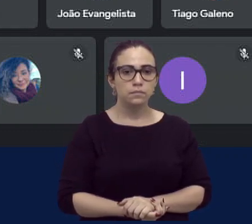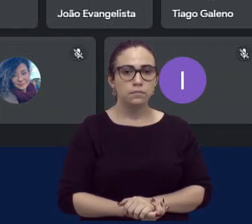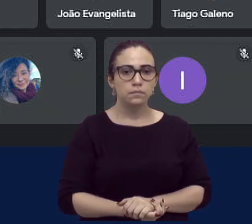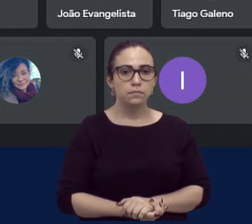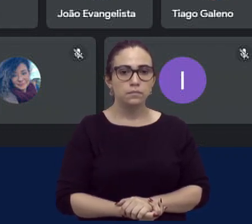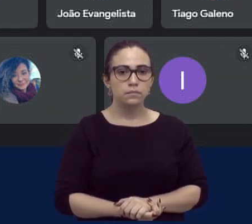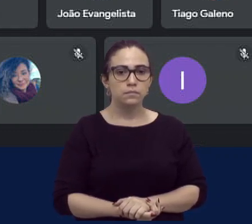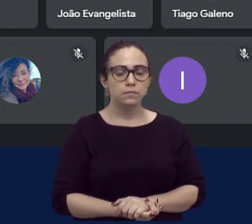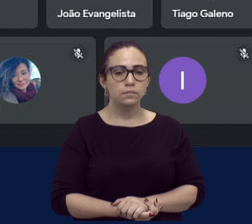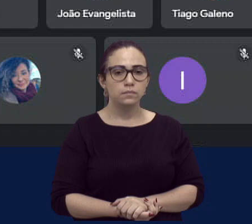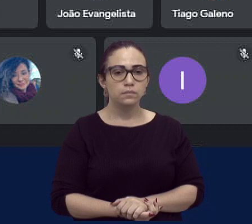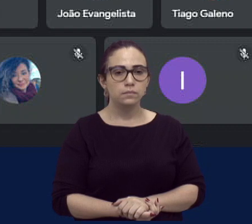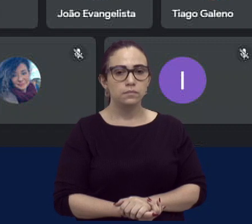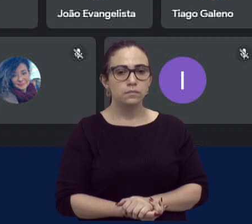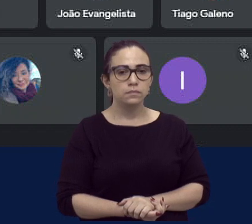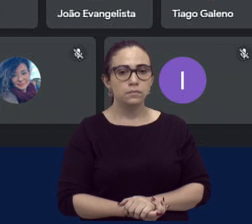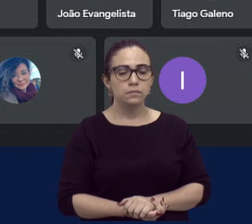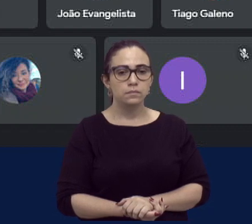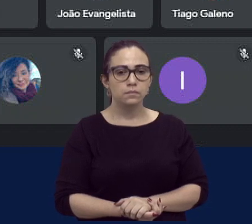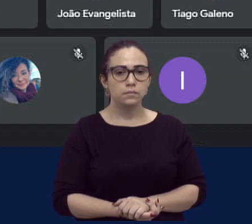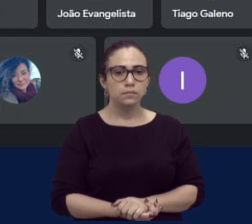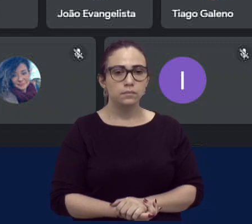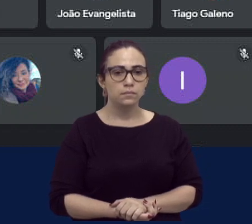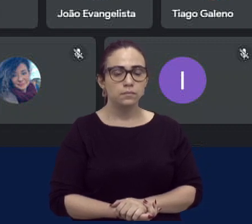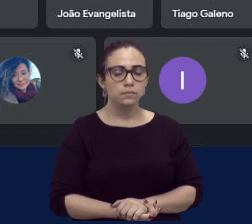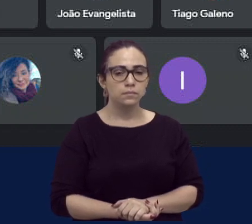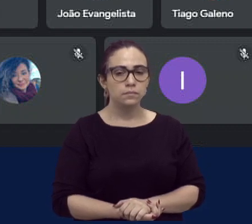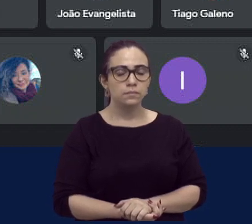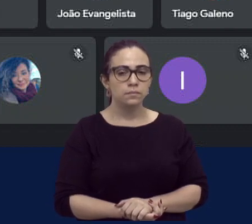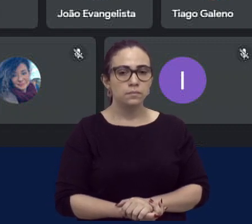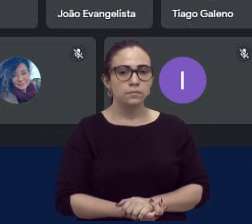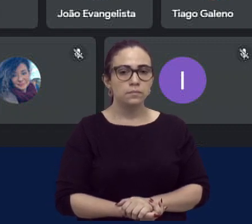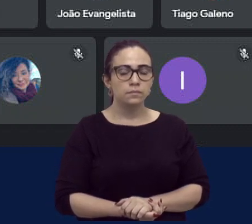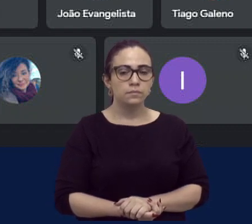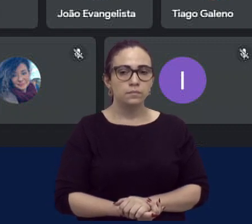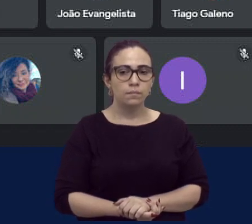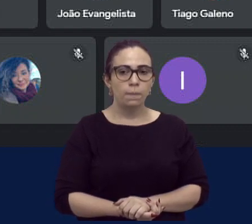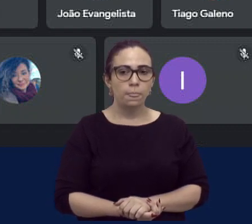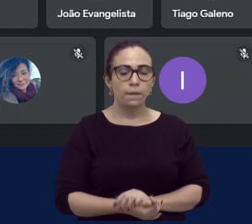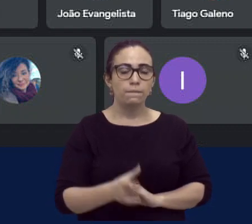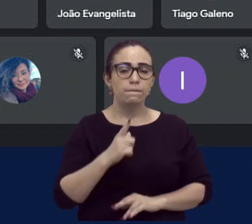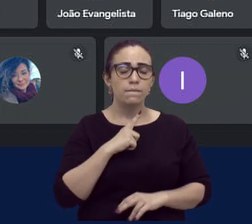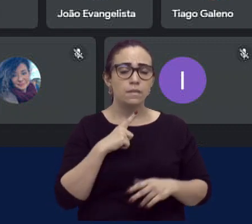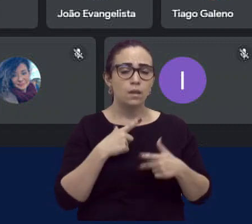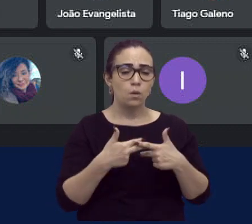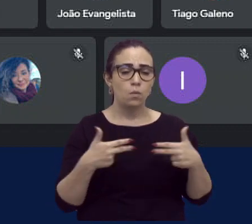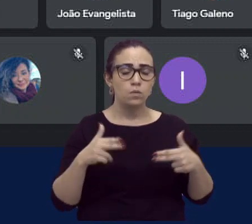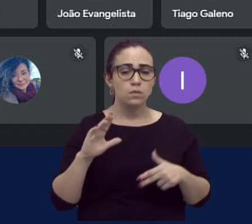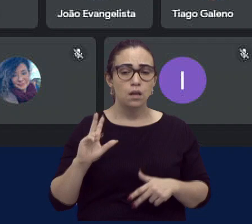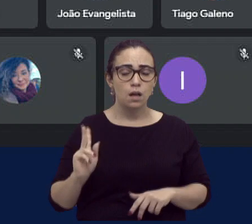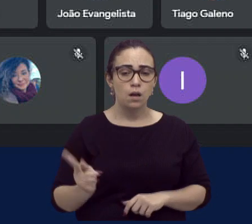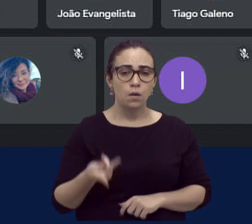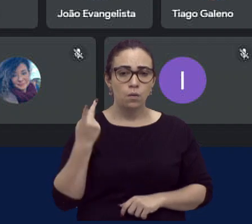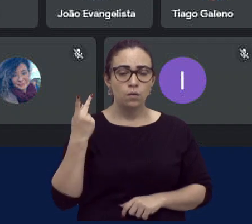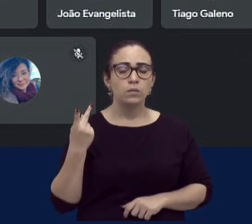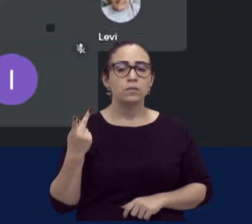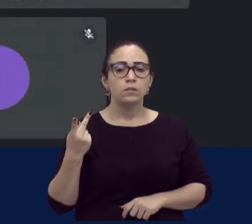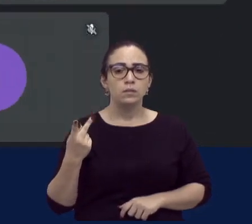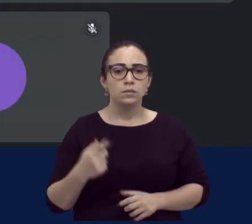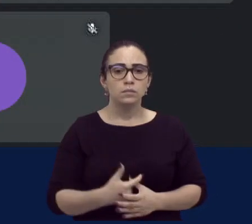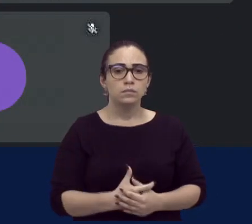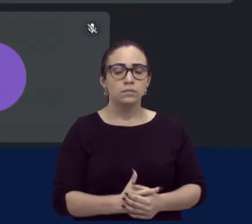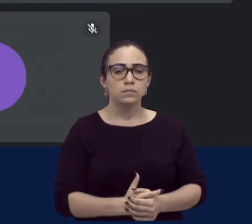E assim, tem algumas coisas que a gente faz, a gente nem precisa conhecer todas